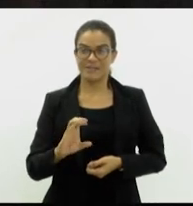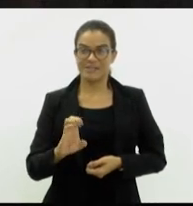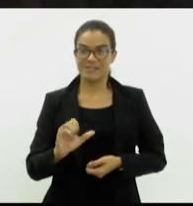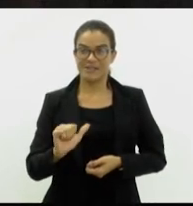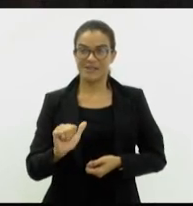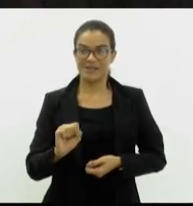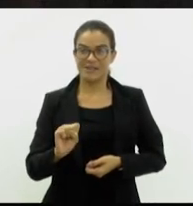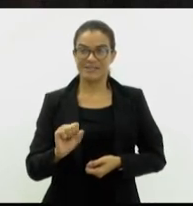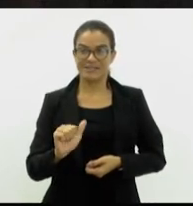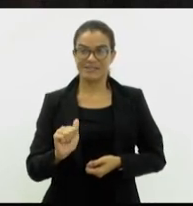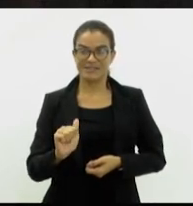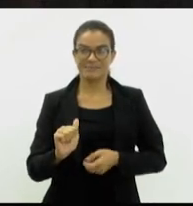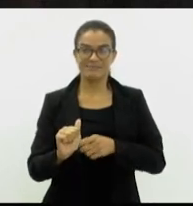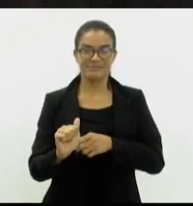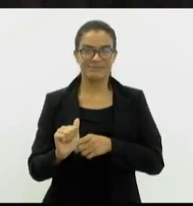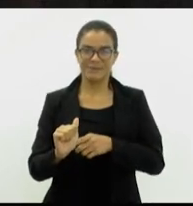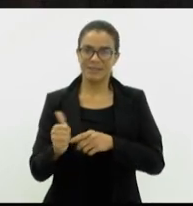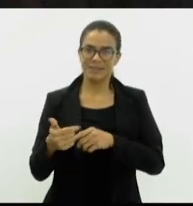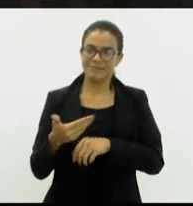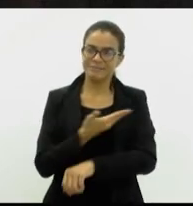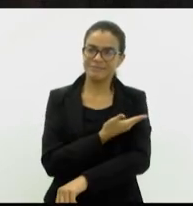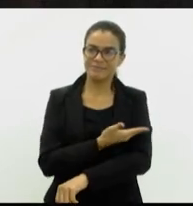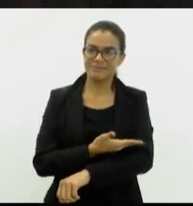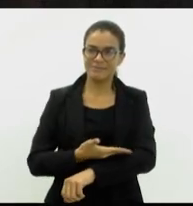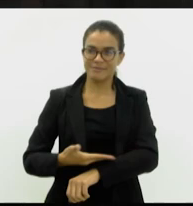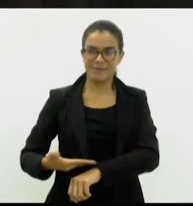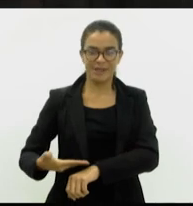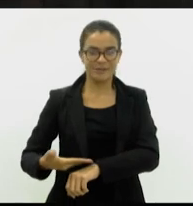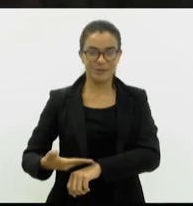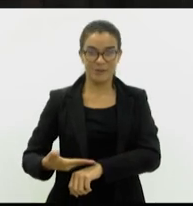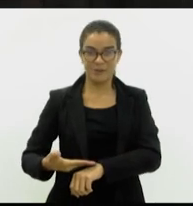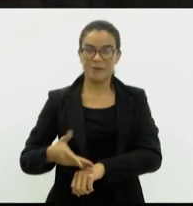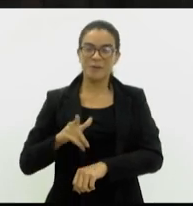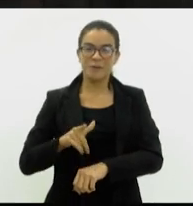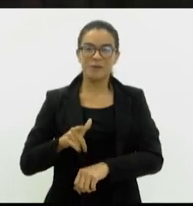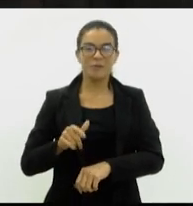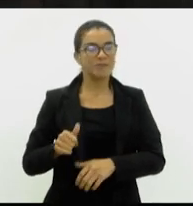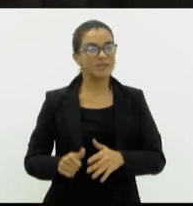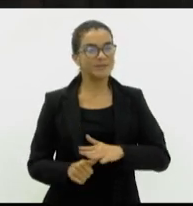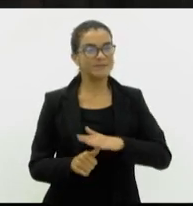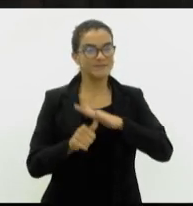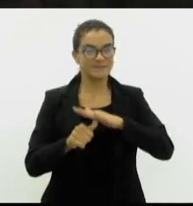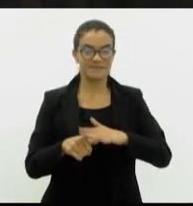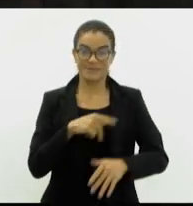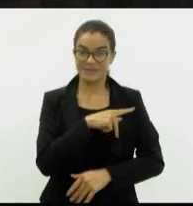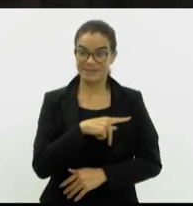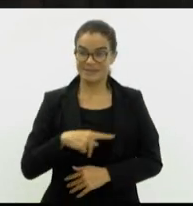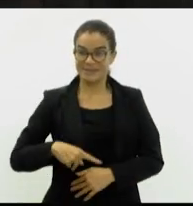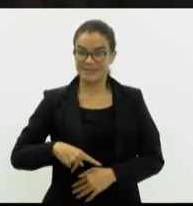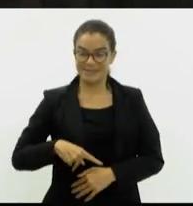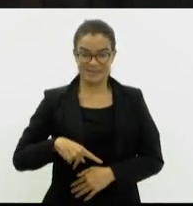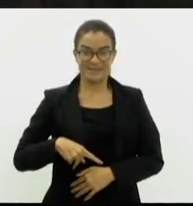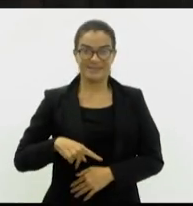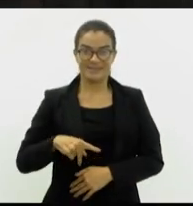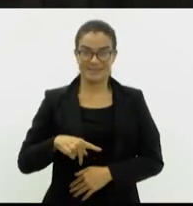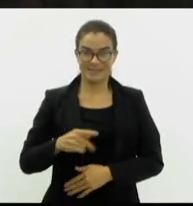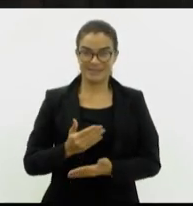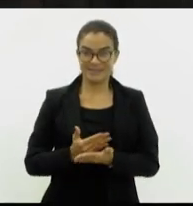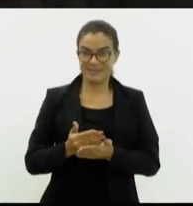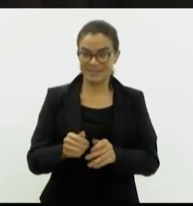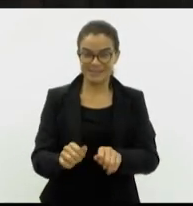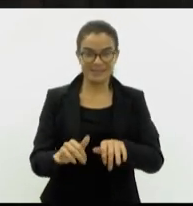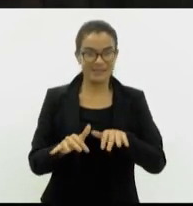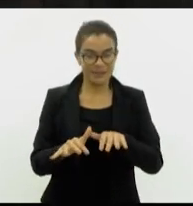tradicionalmente Preside o expediente Inicial senhora